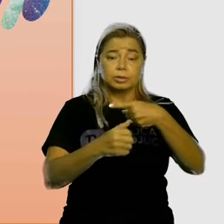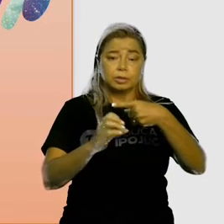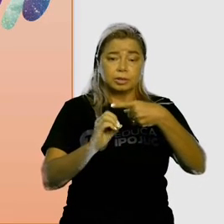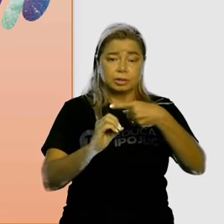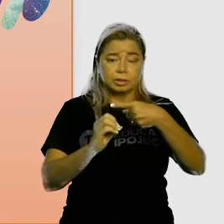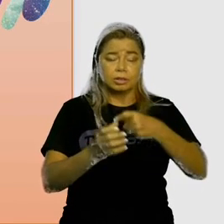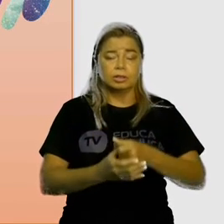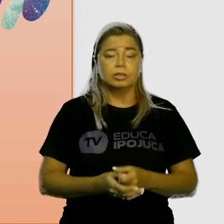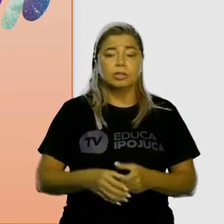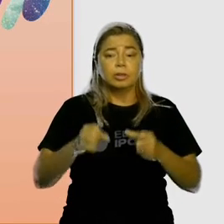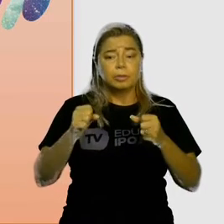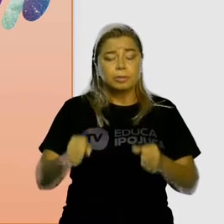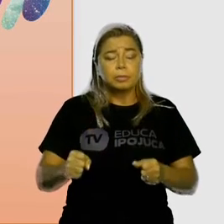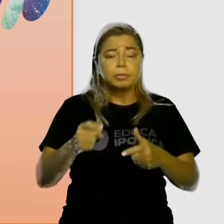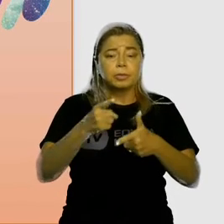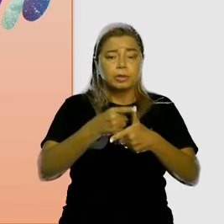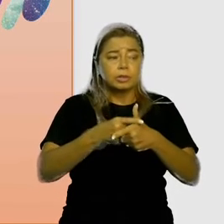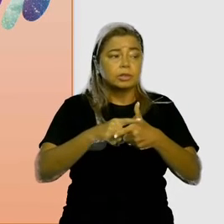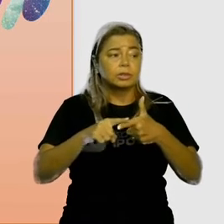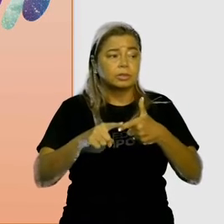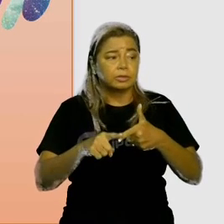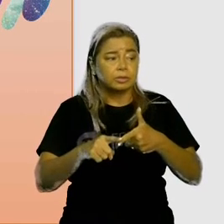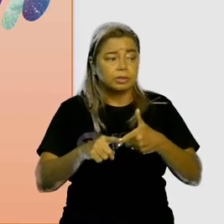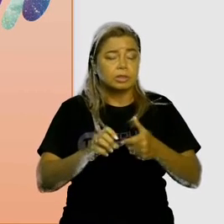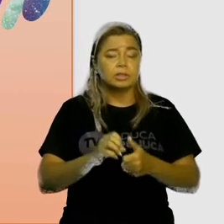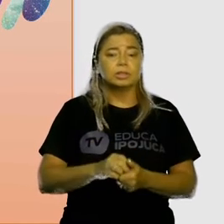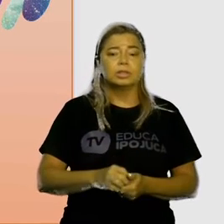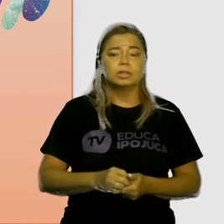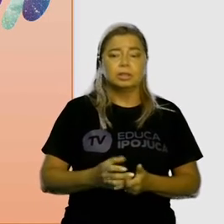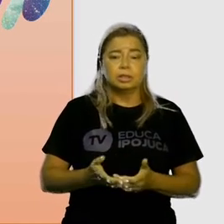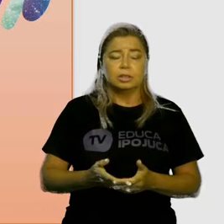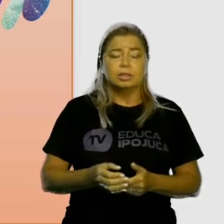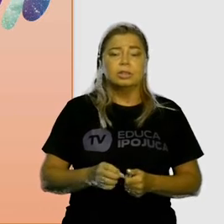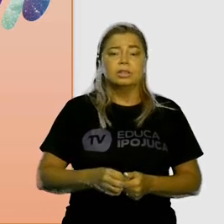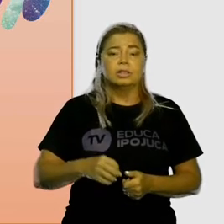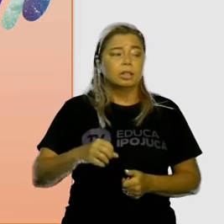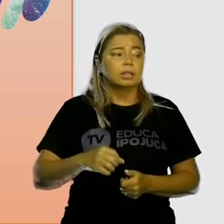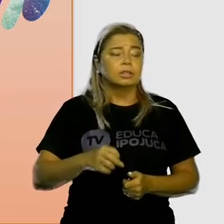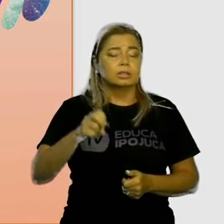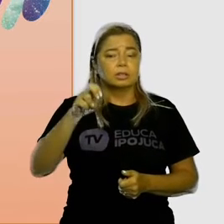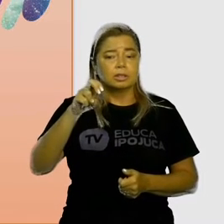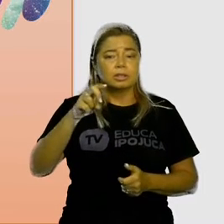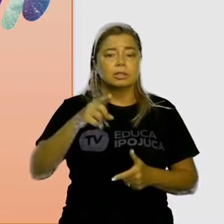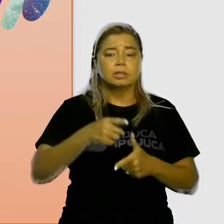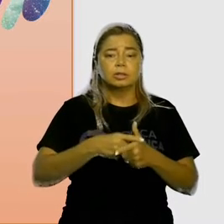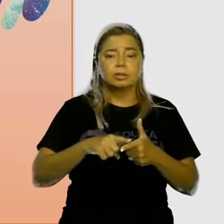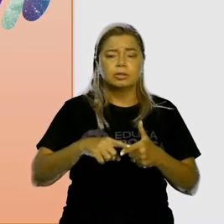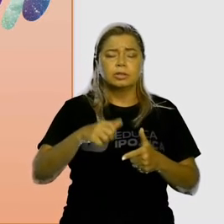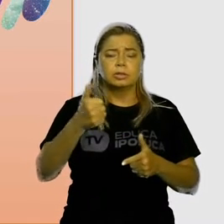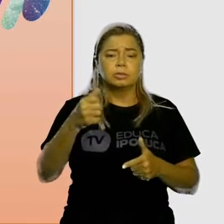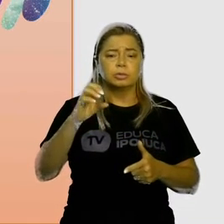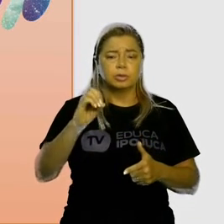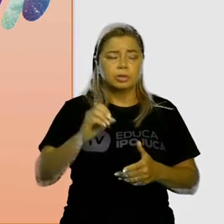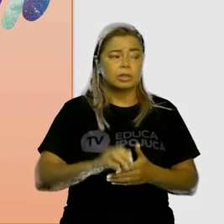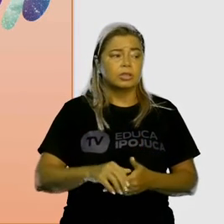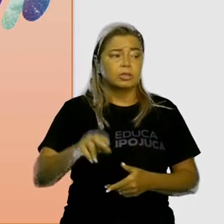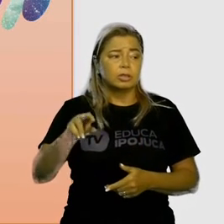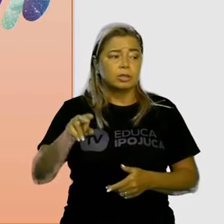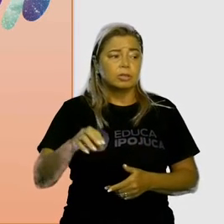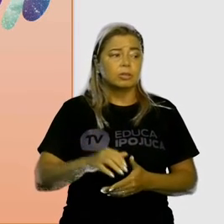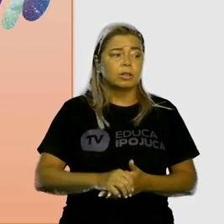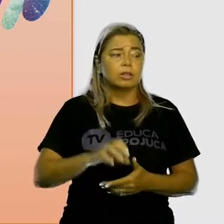ser dividido 5 por 10, encontrar o valor de 0,5, que dá exatamente o total